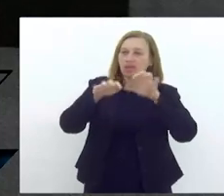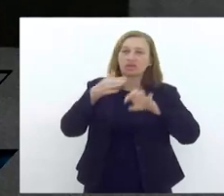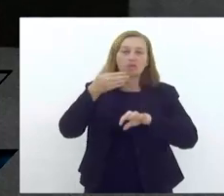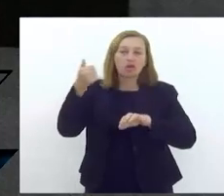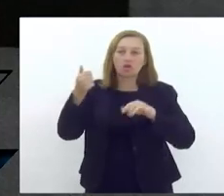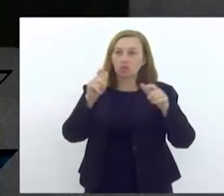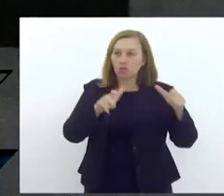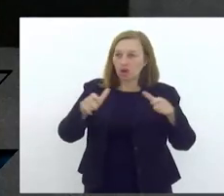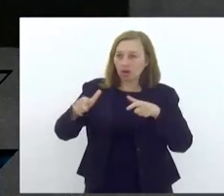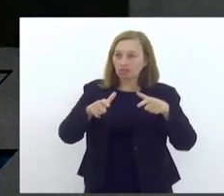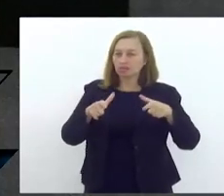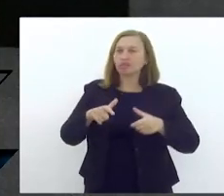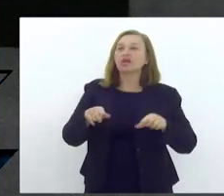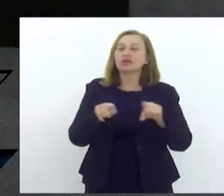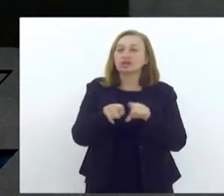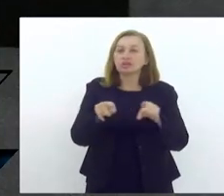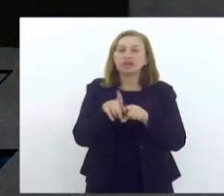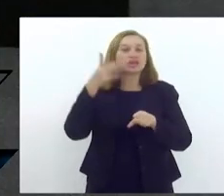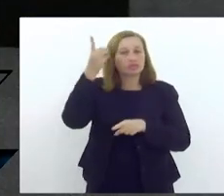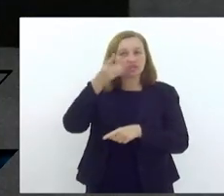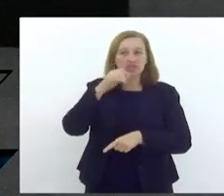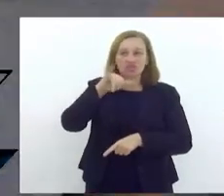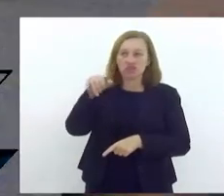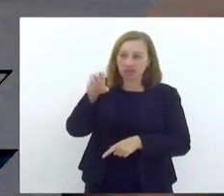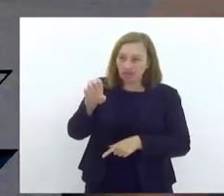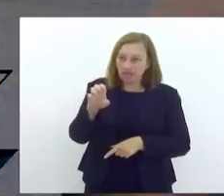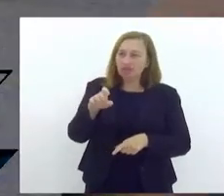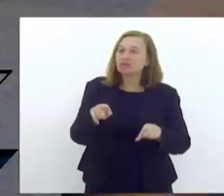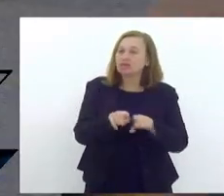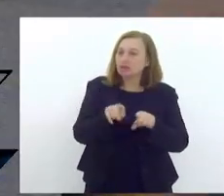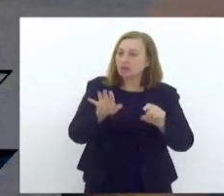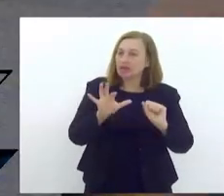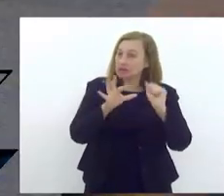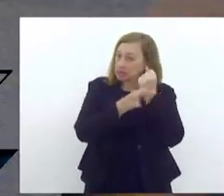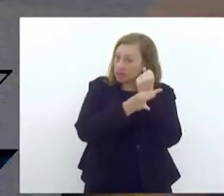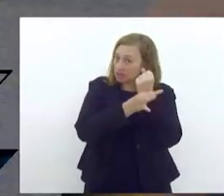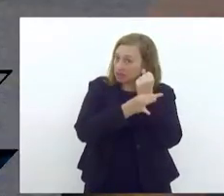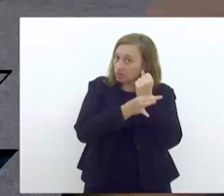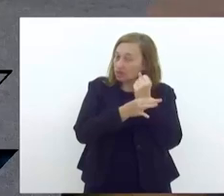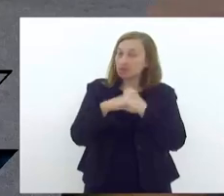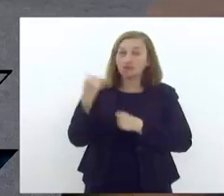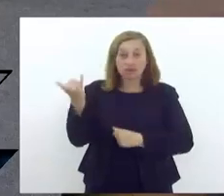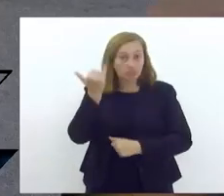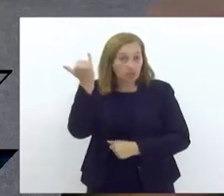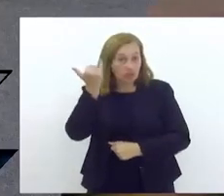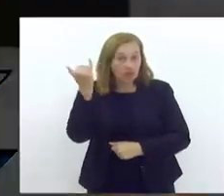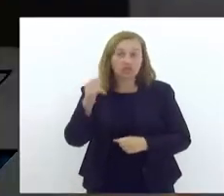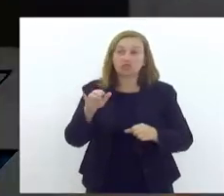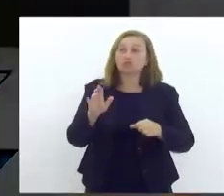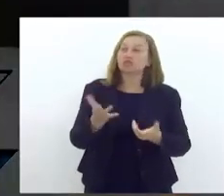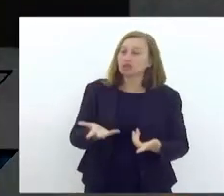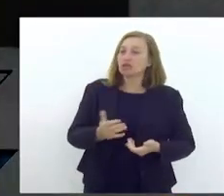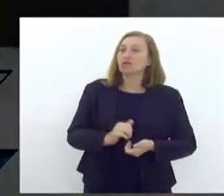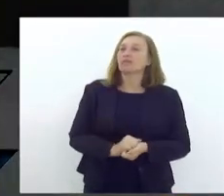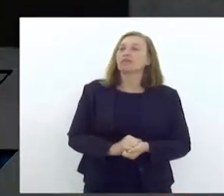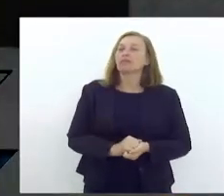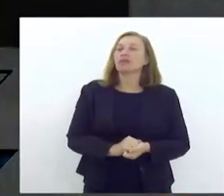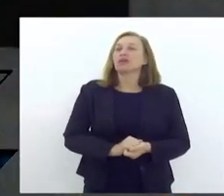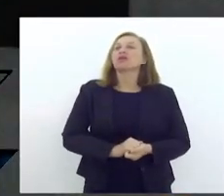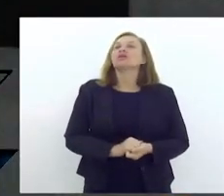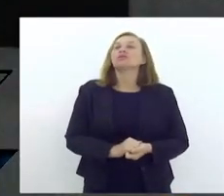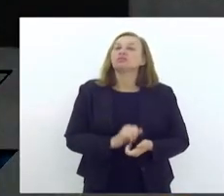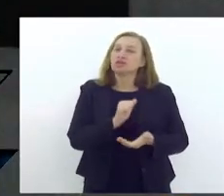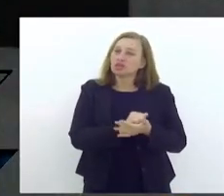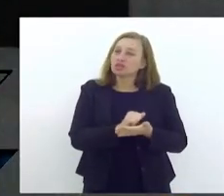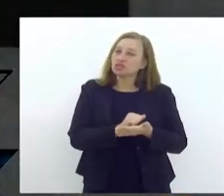é deputado Jari medidas de segurança que são importantes né uma atividade é